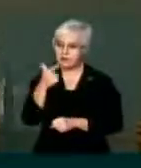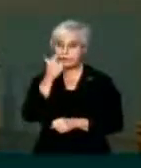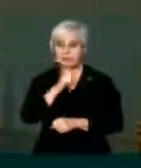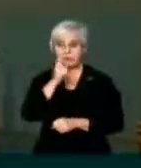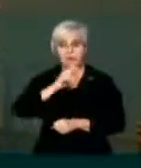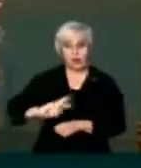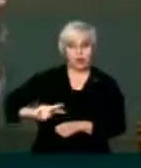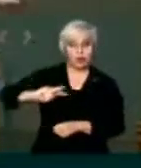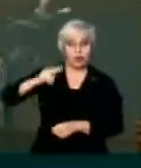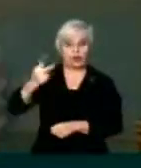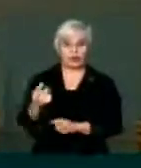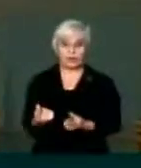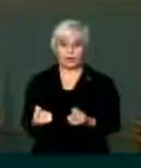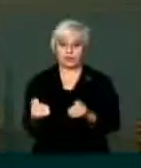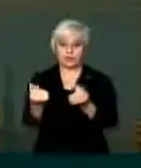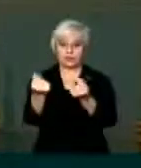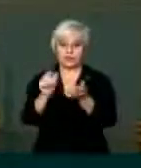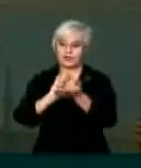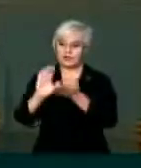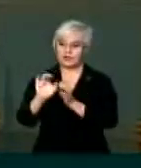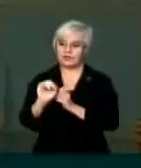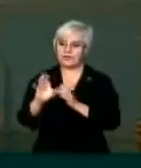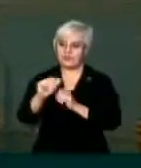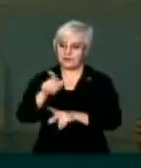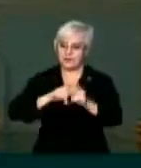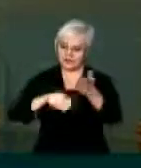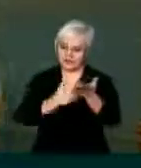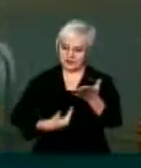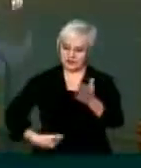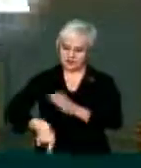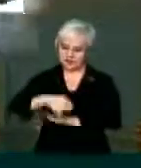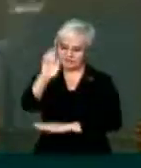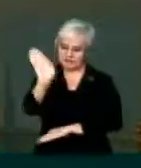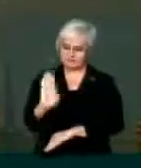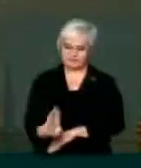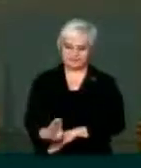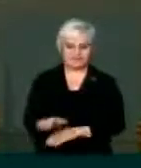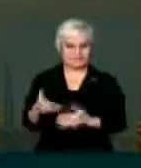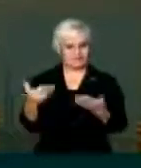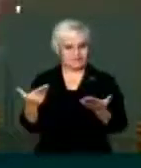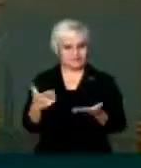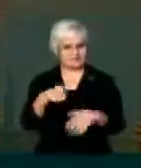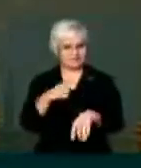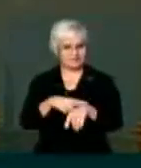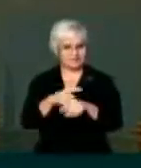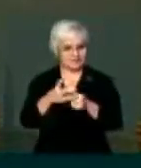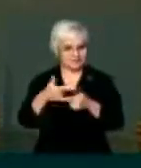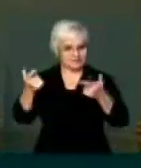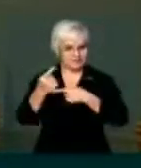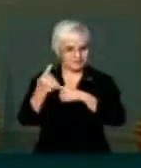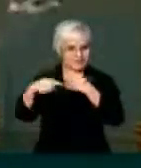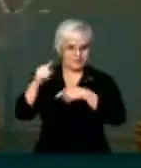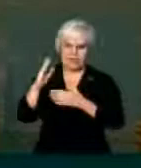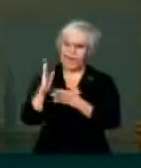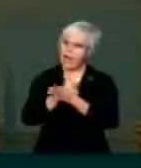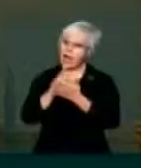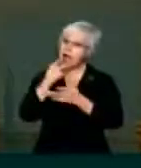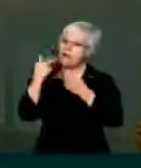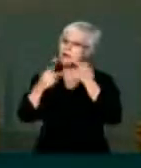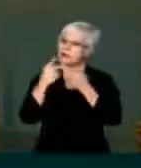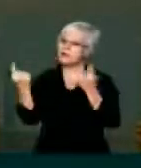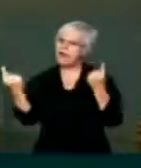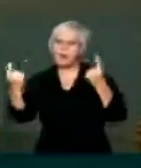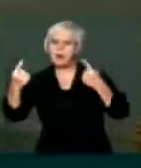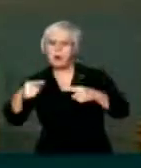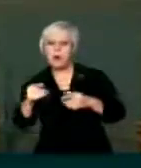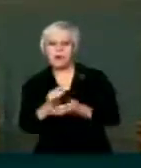mais que dobrar, o dinheiro para a educação pública brasileira. Então o momento é de ascenso. Alguns contraditam, não aplicam a lei